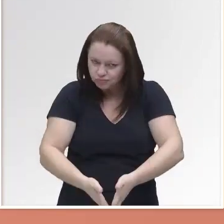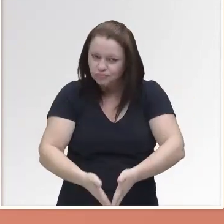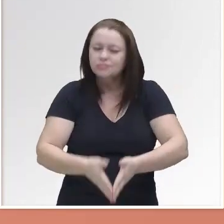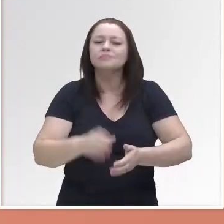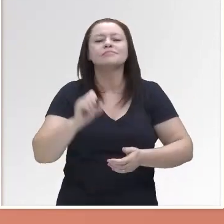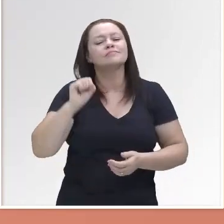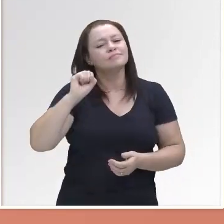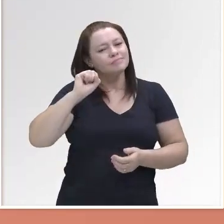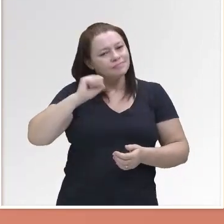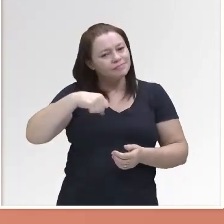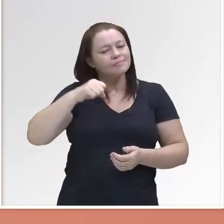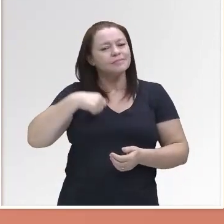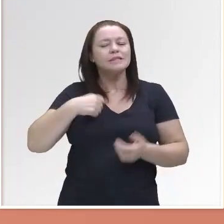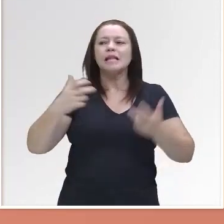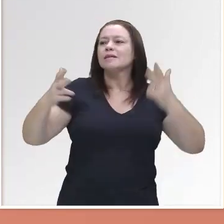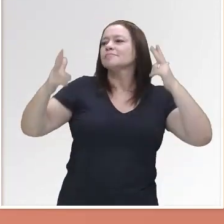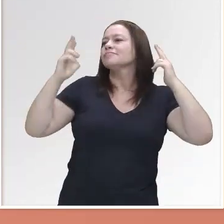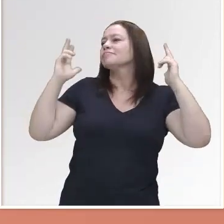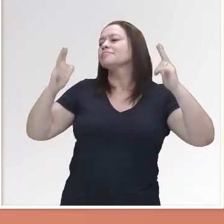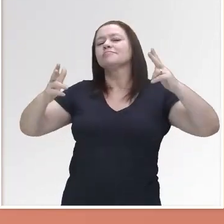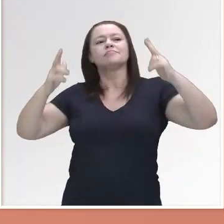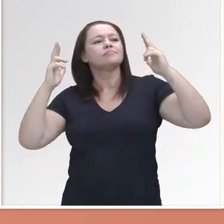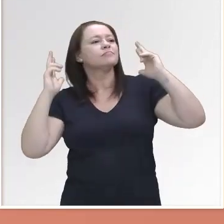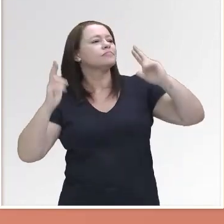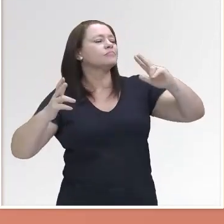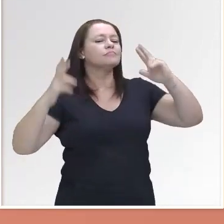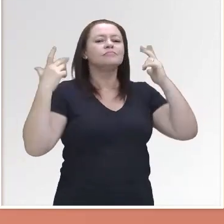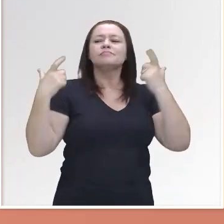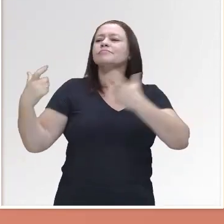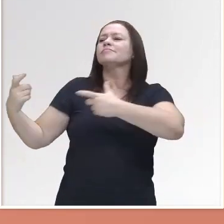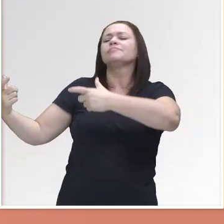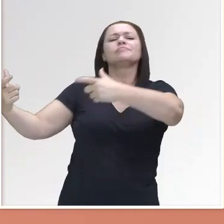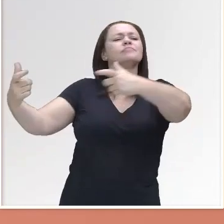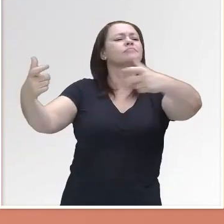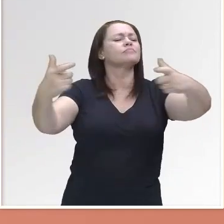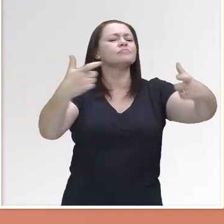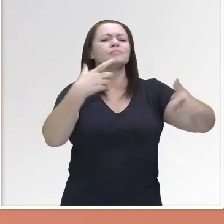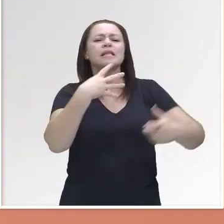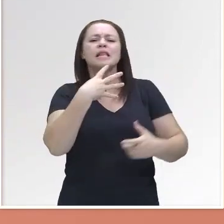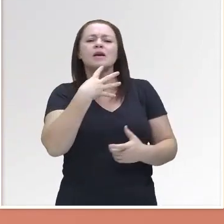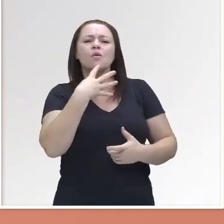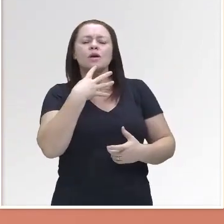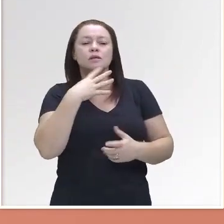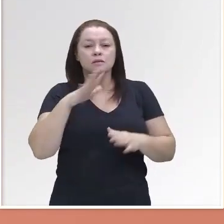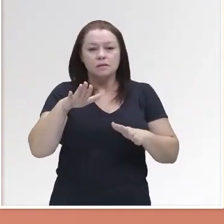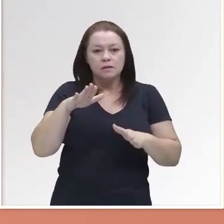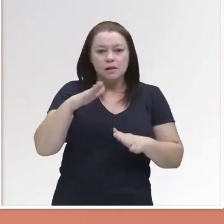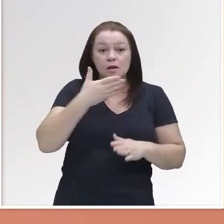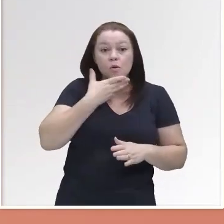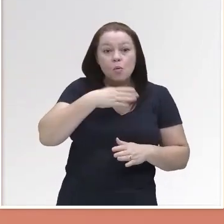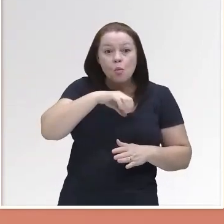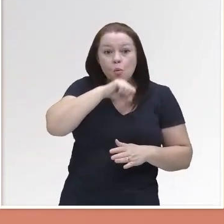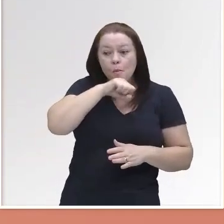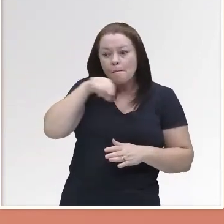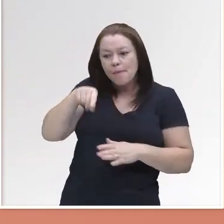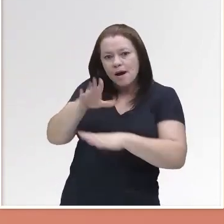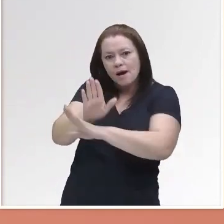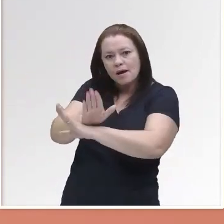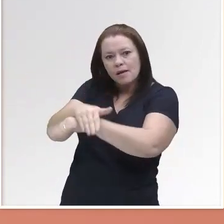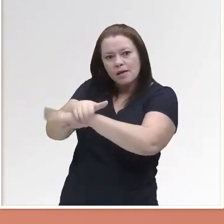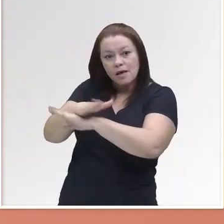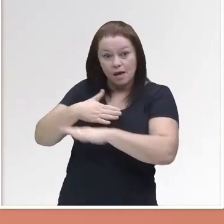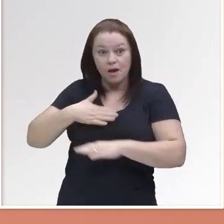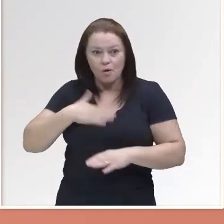estava se aventurando por outros lugares. Será que seu pai gostou disso? O que a